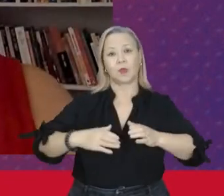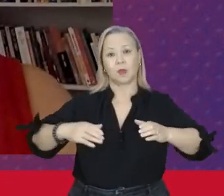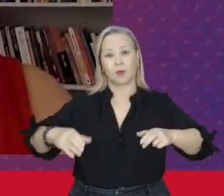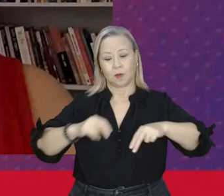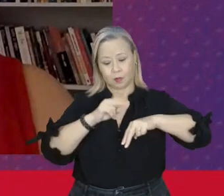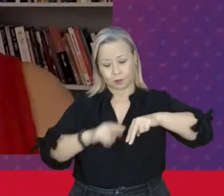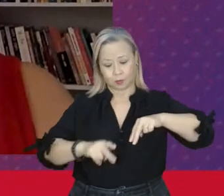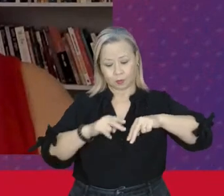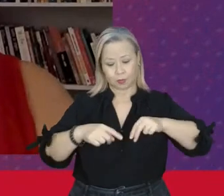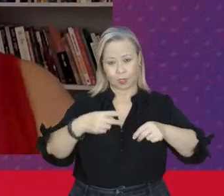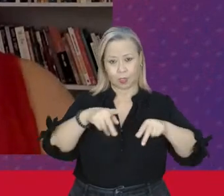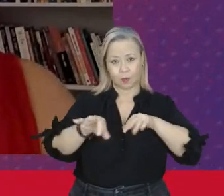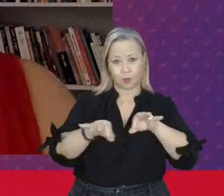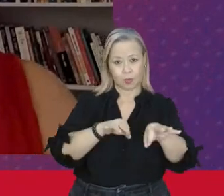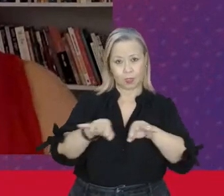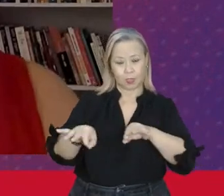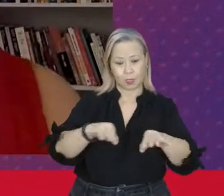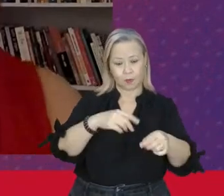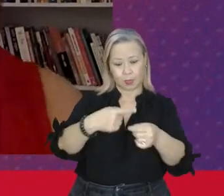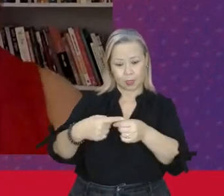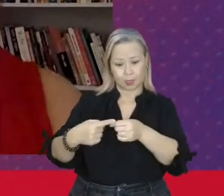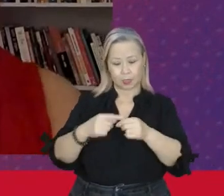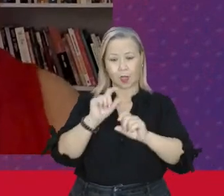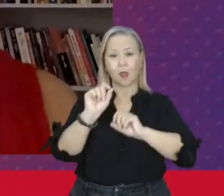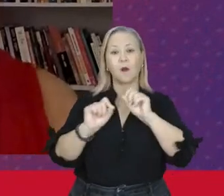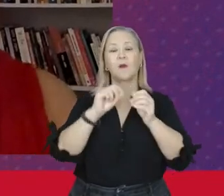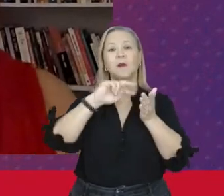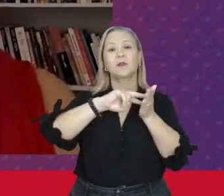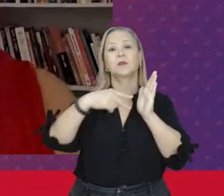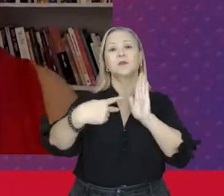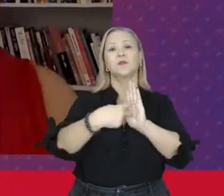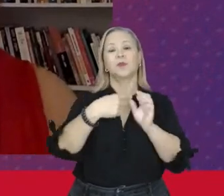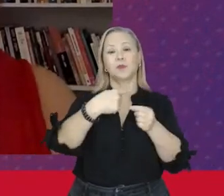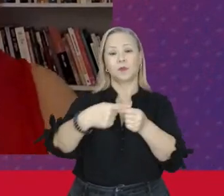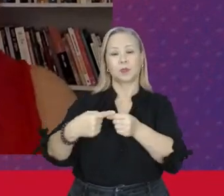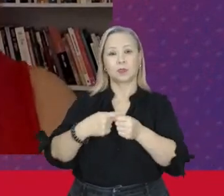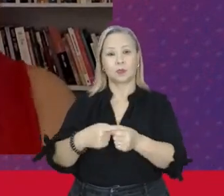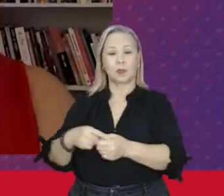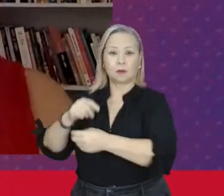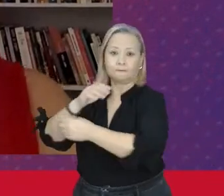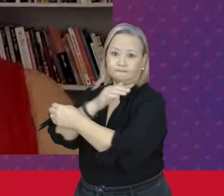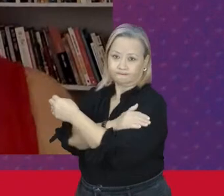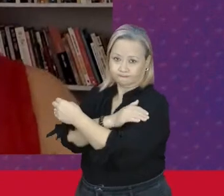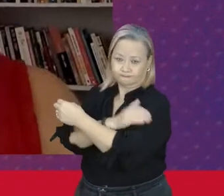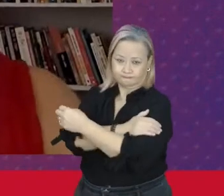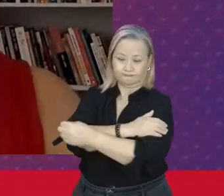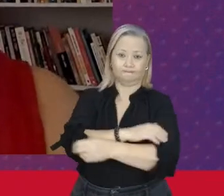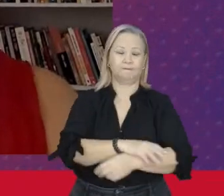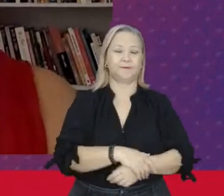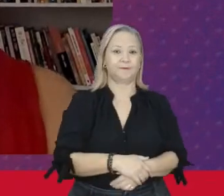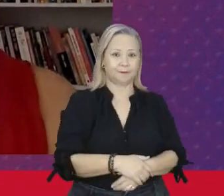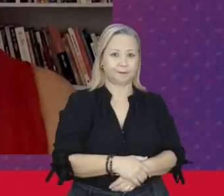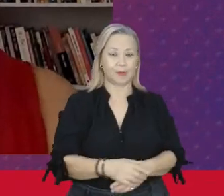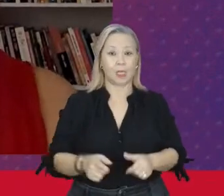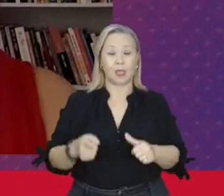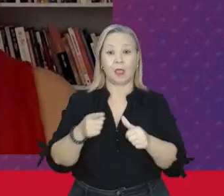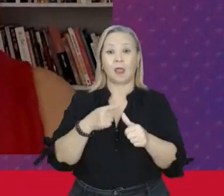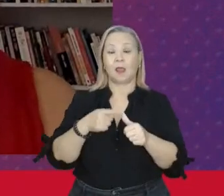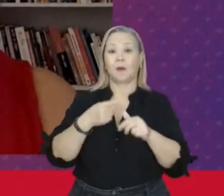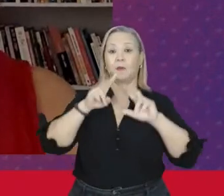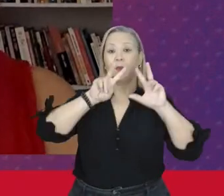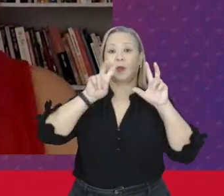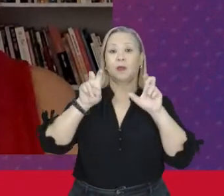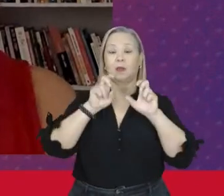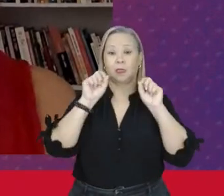das cidades, né? O que significa uma cidade feminista. A primeira questão,